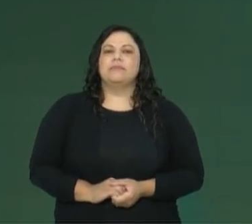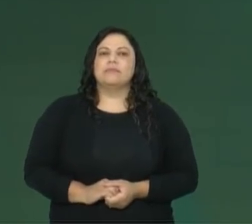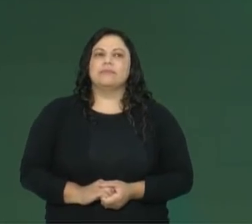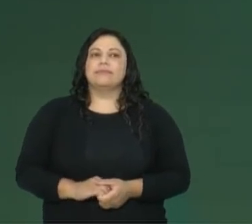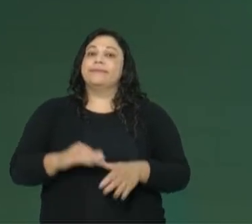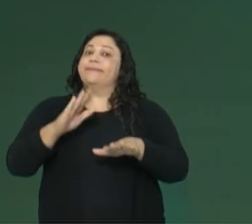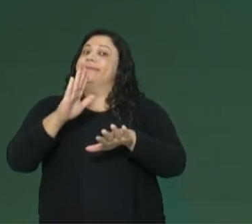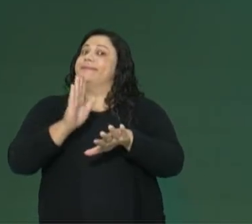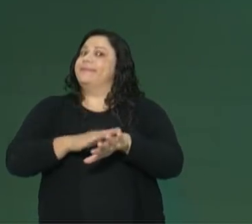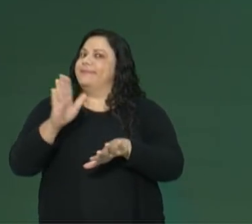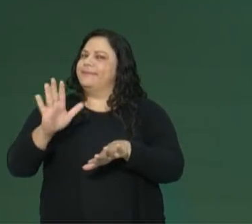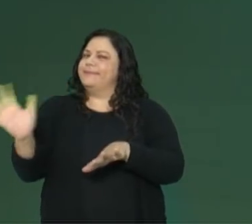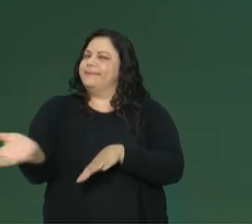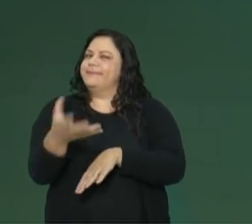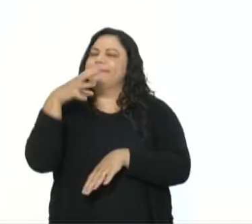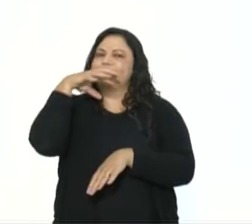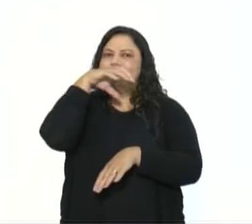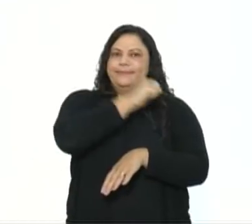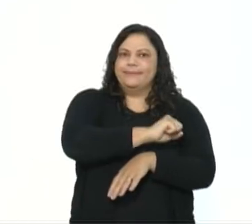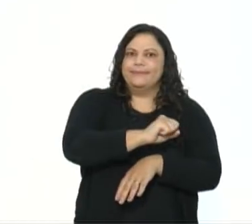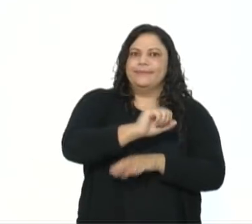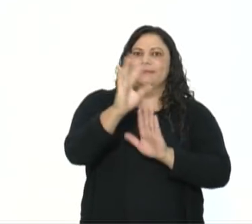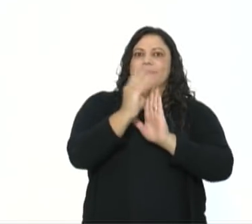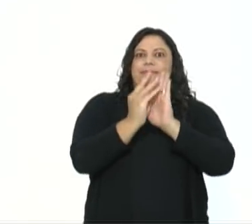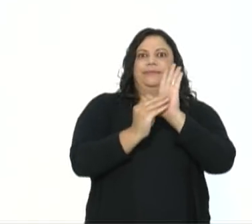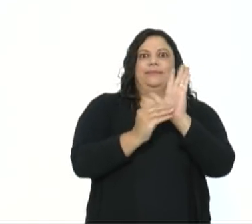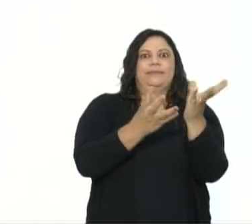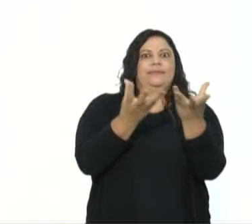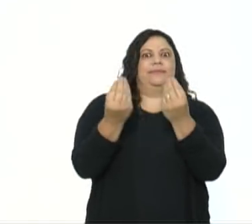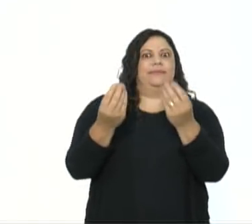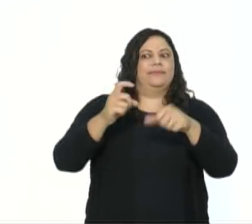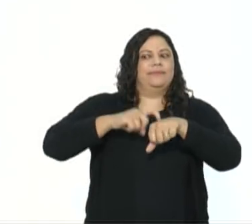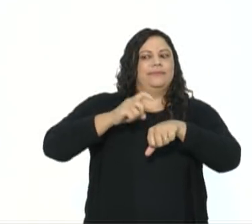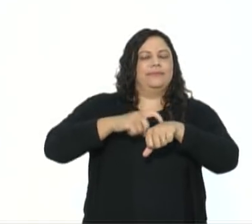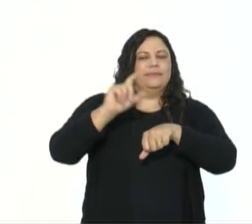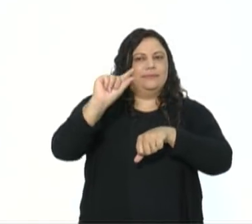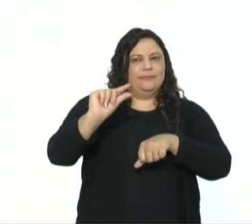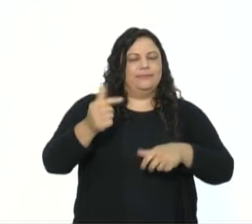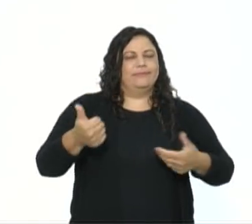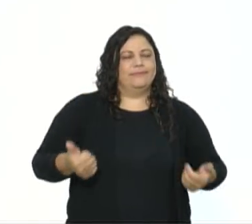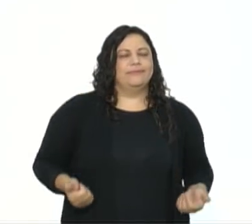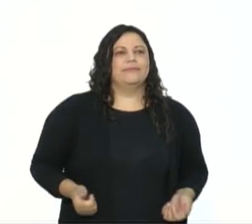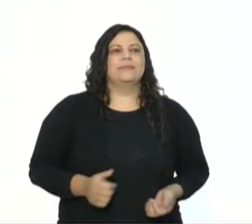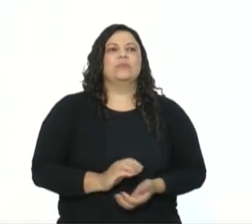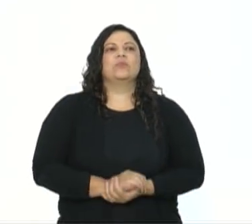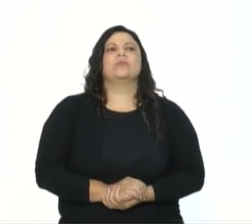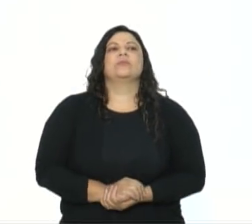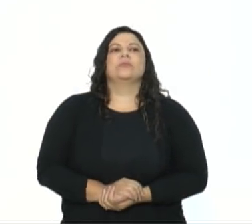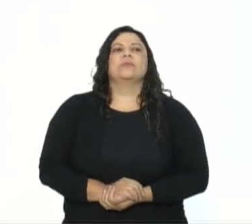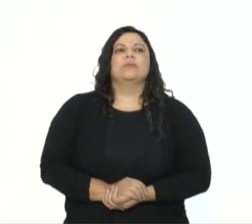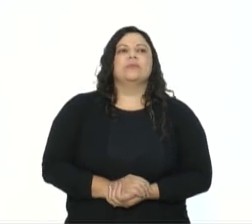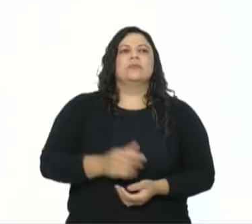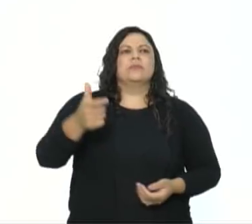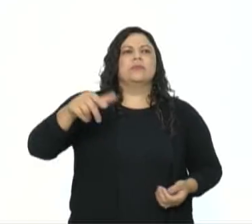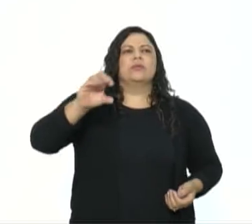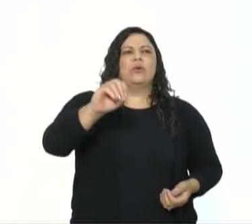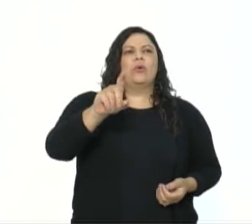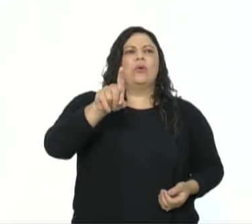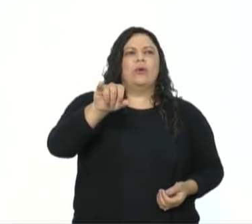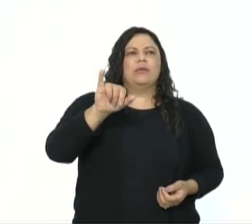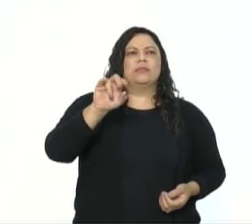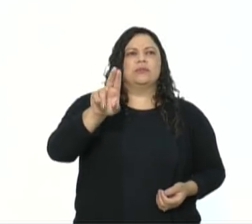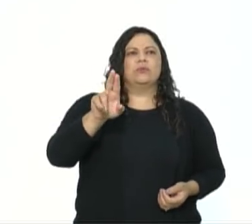Mais uma, bem rapidamente, é bastante conteúdo para pouco tempo. Enterobiose ou